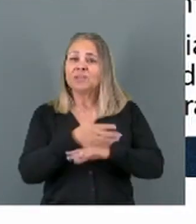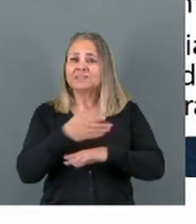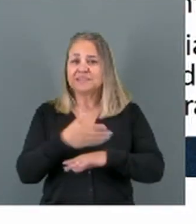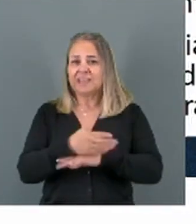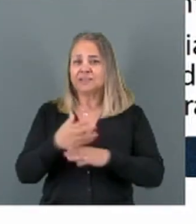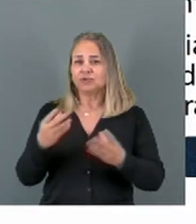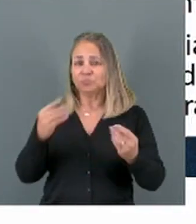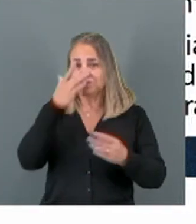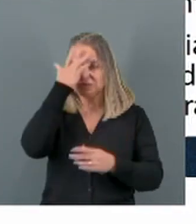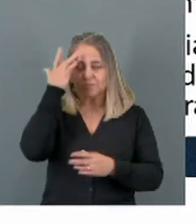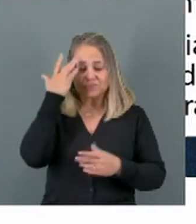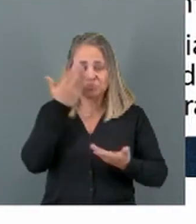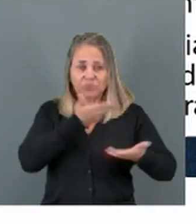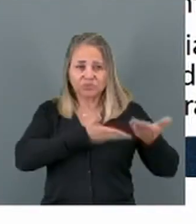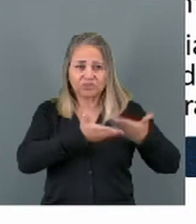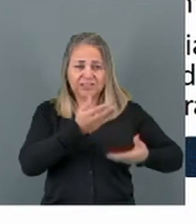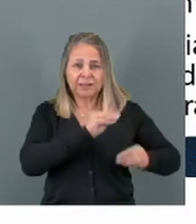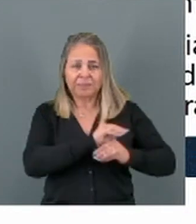é o que eu vou mostrar em seguida.